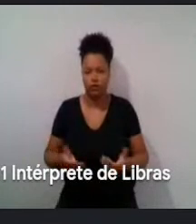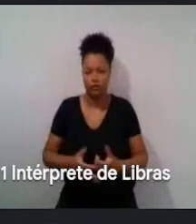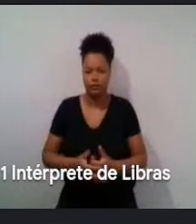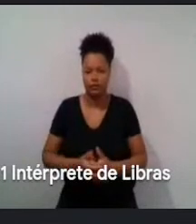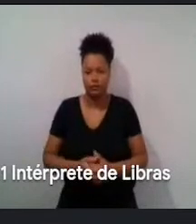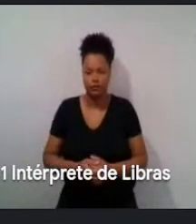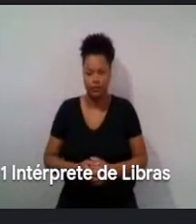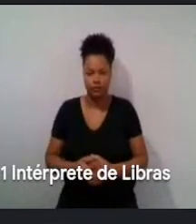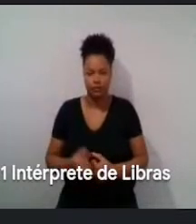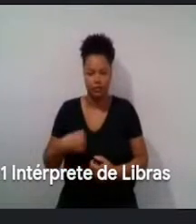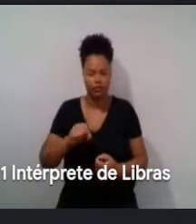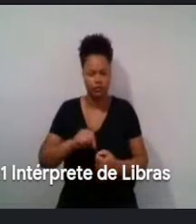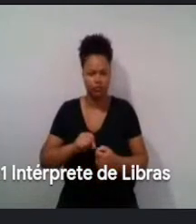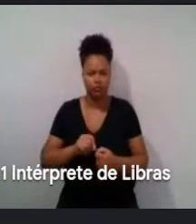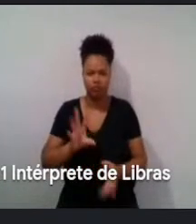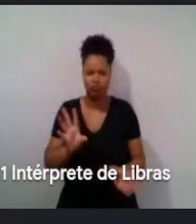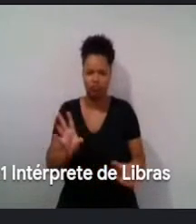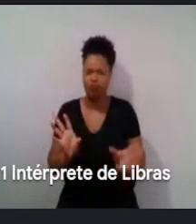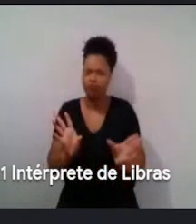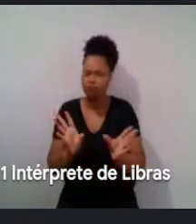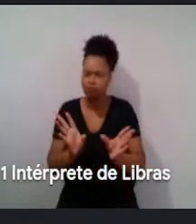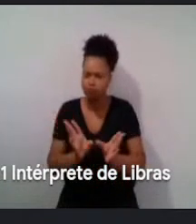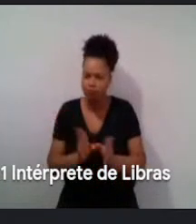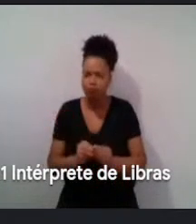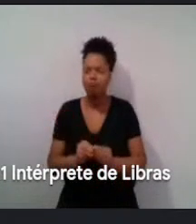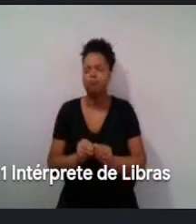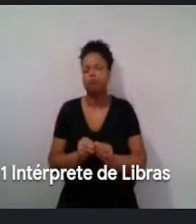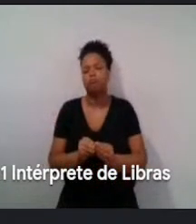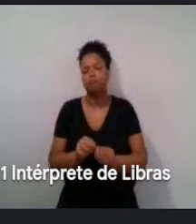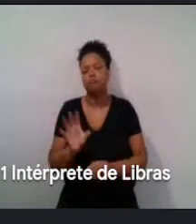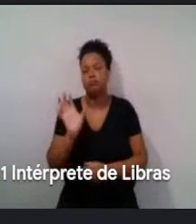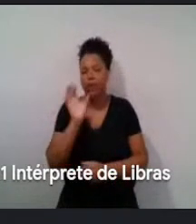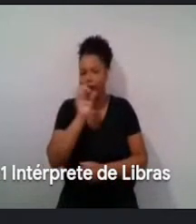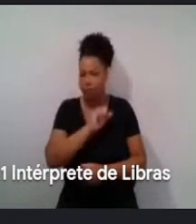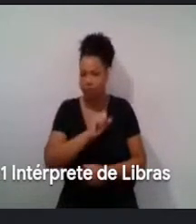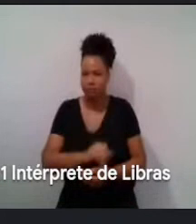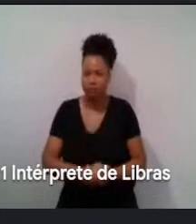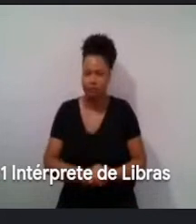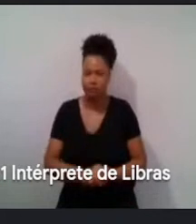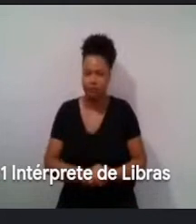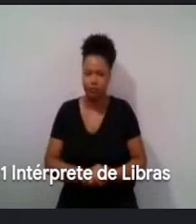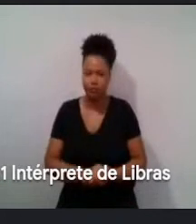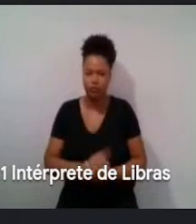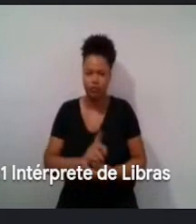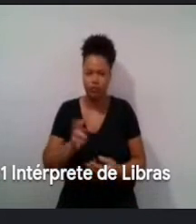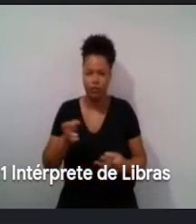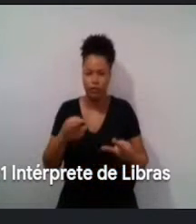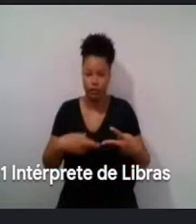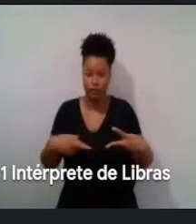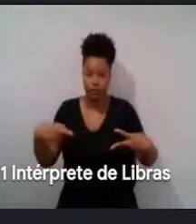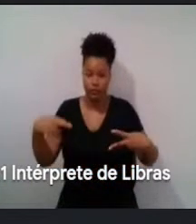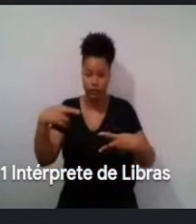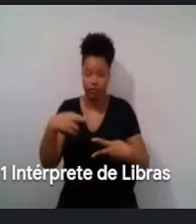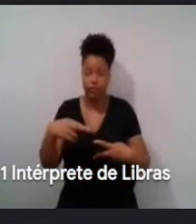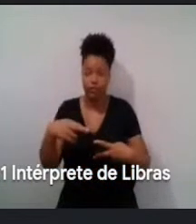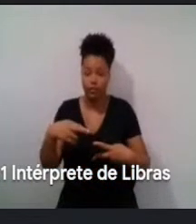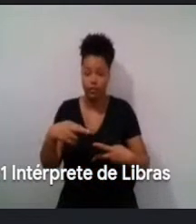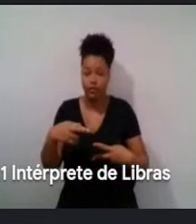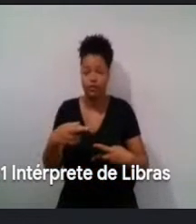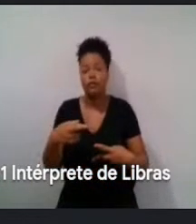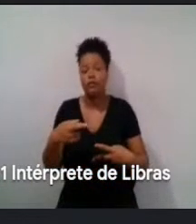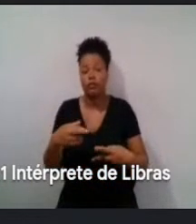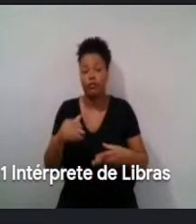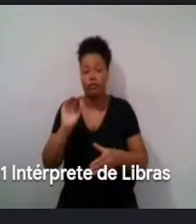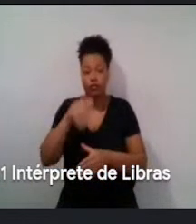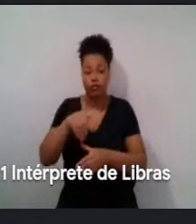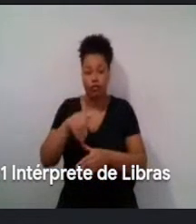fazer um breve resumo dos fatos. Cuida-se de recurso eleitoral interposto por Rosilene